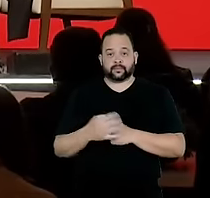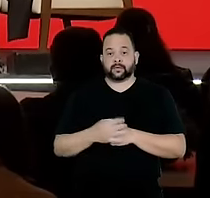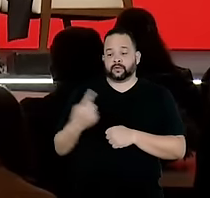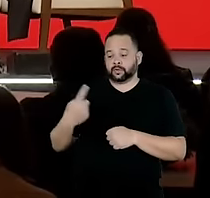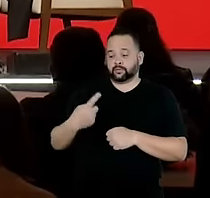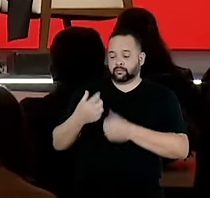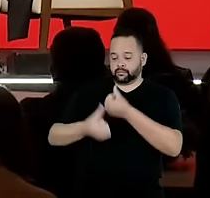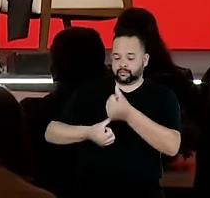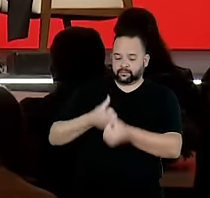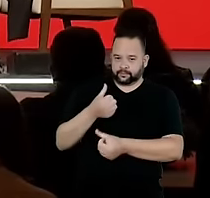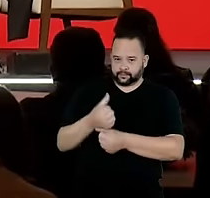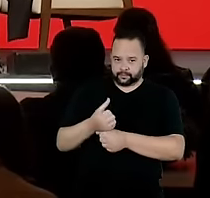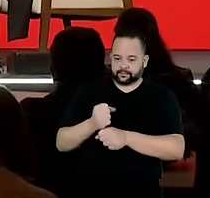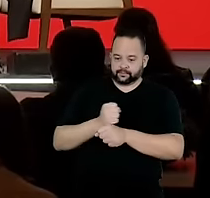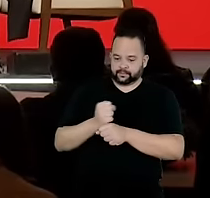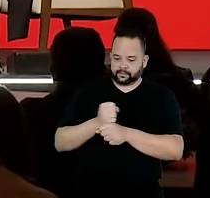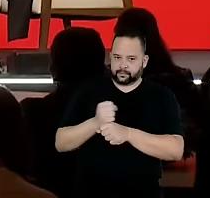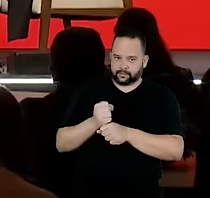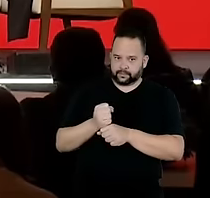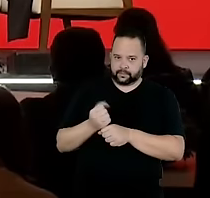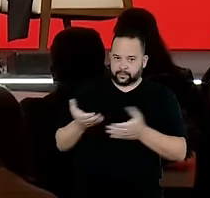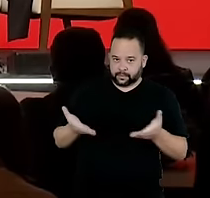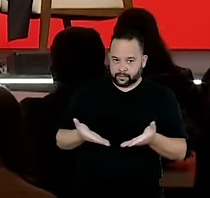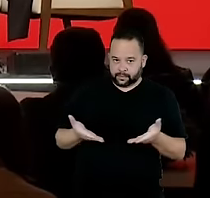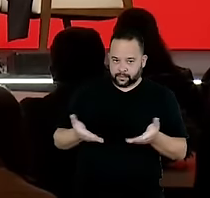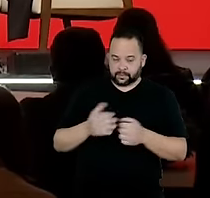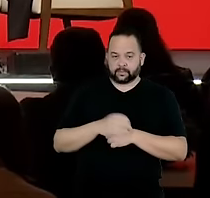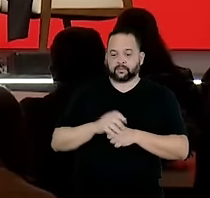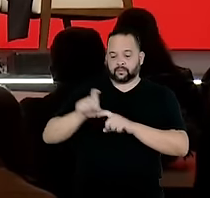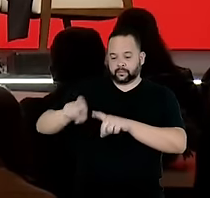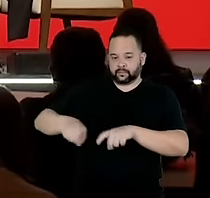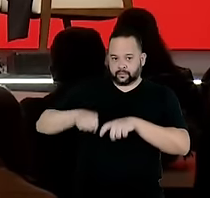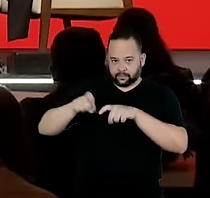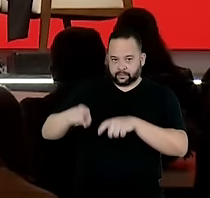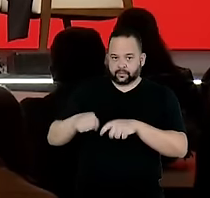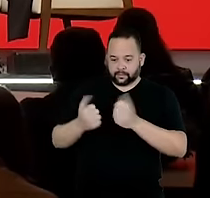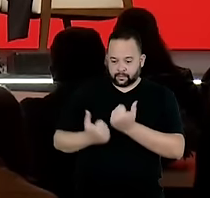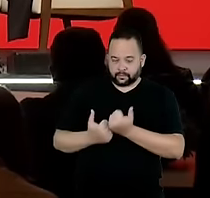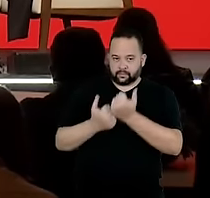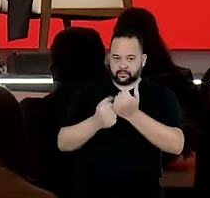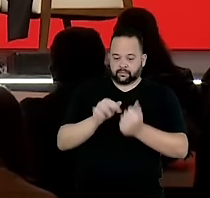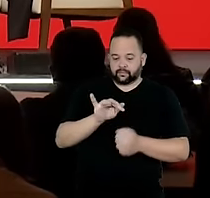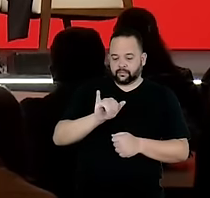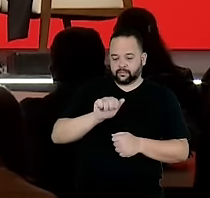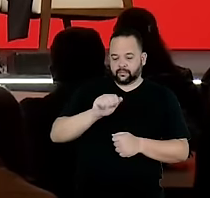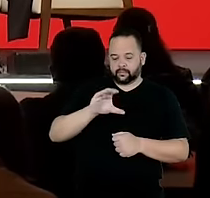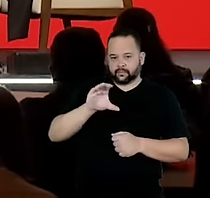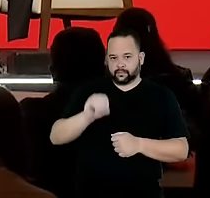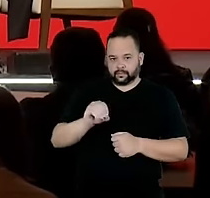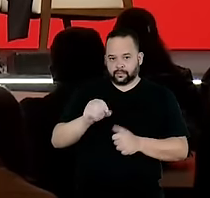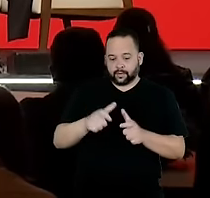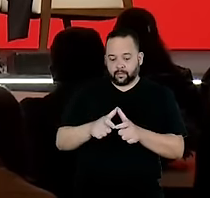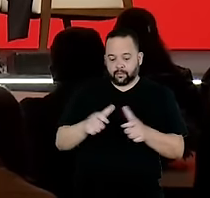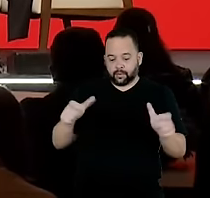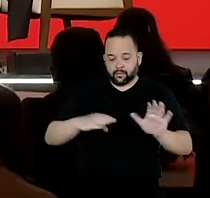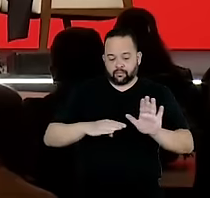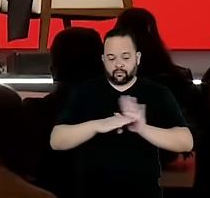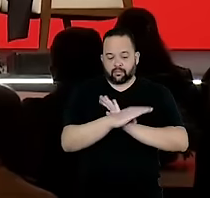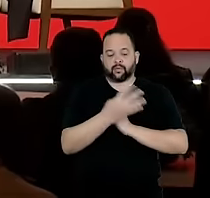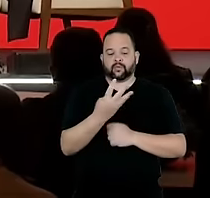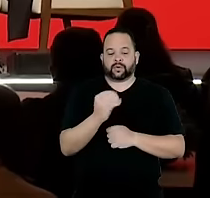2023 O agronegócio por meio do fiagro cresceu 40% no mercado de capitais a gente vem